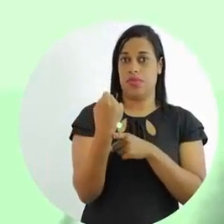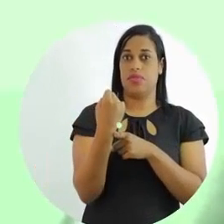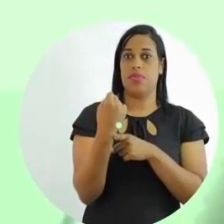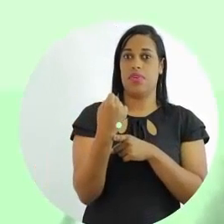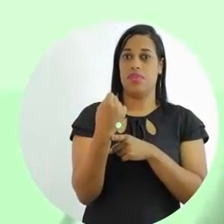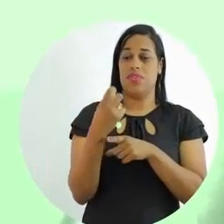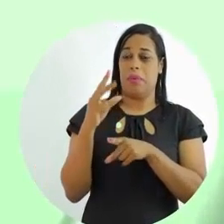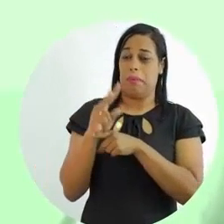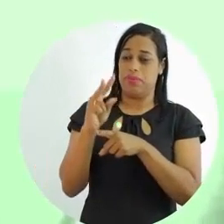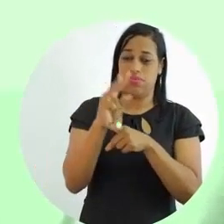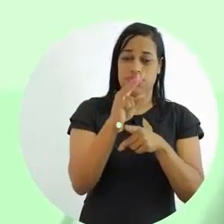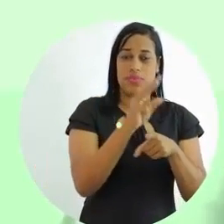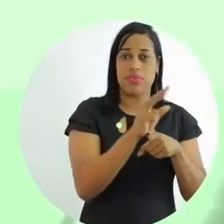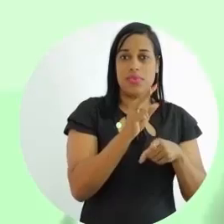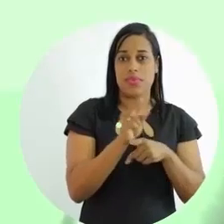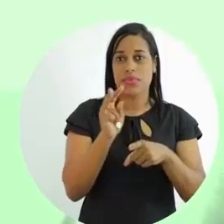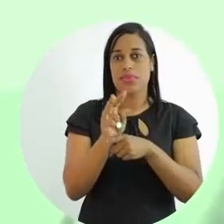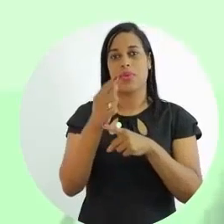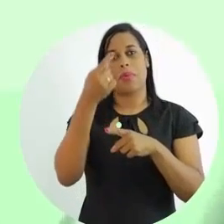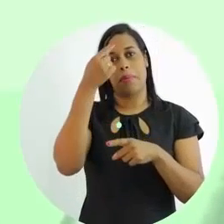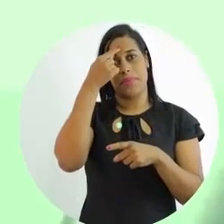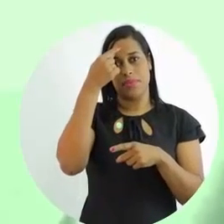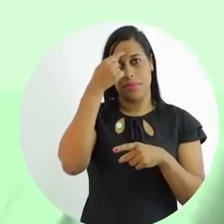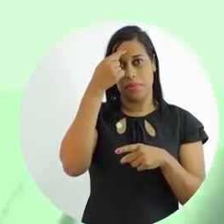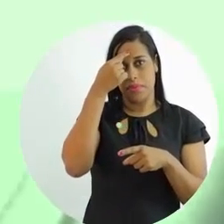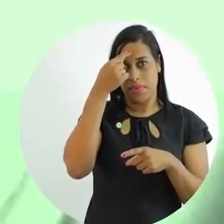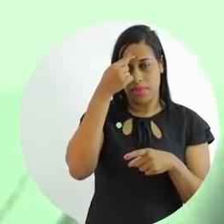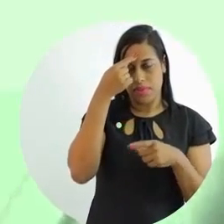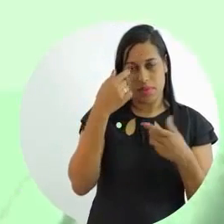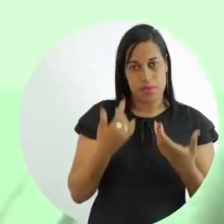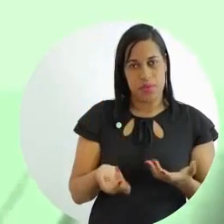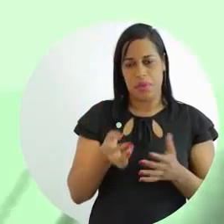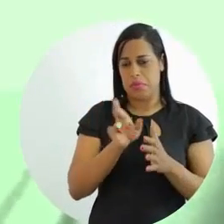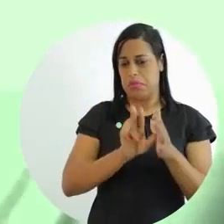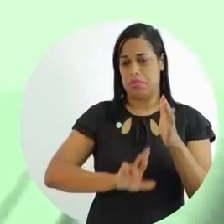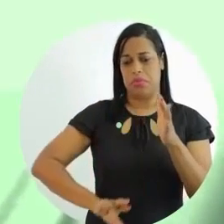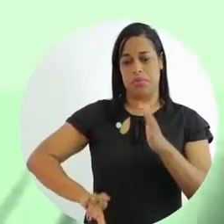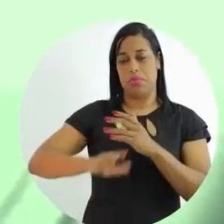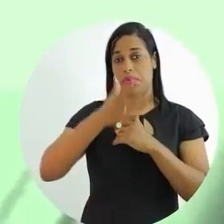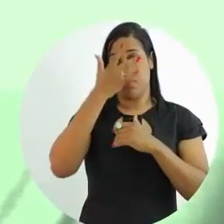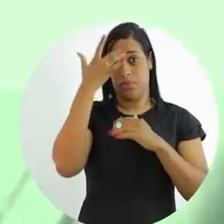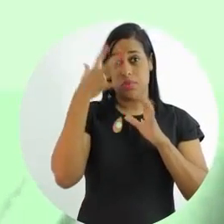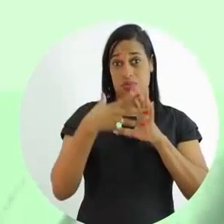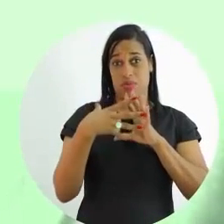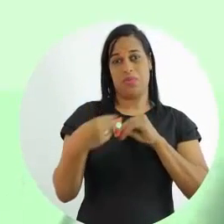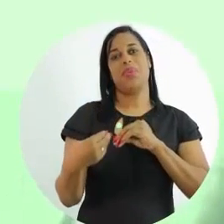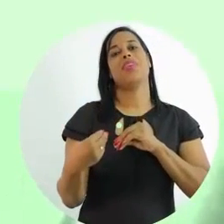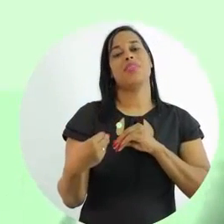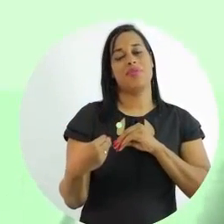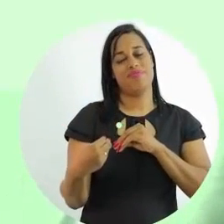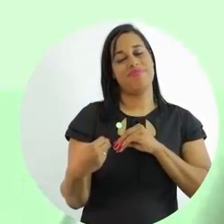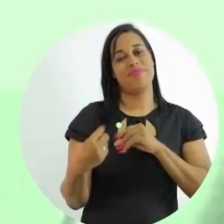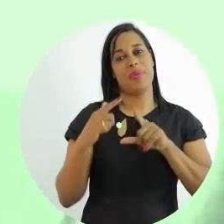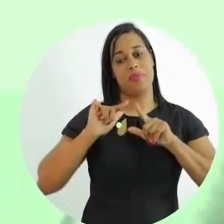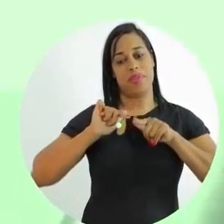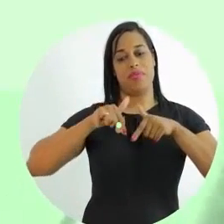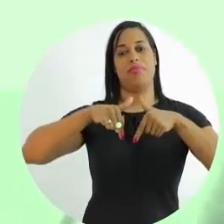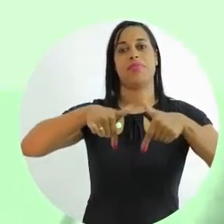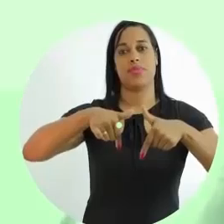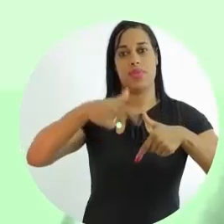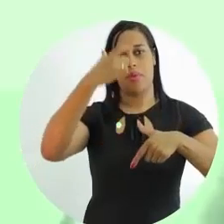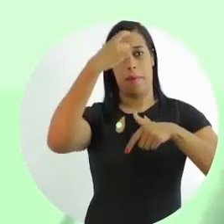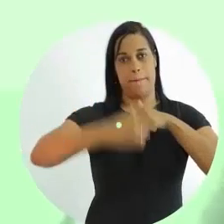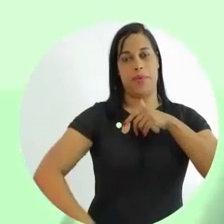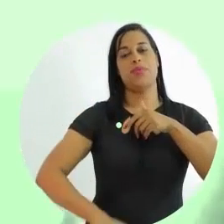inclusive de perseguição, de restrição do pensamento, onde muitas pessoas sumiram por conta do enfrentamento a